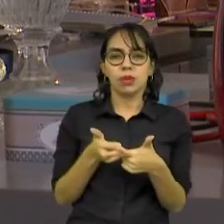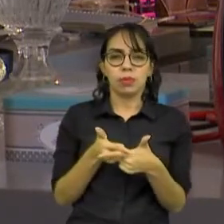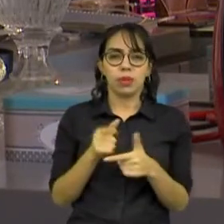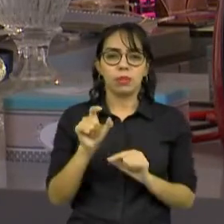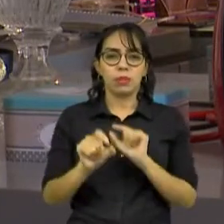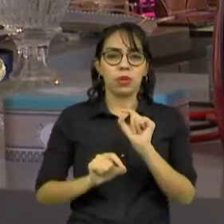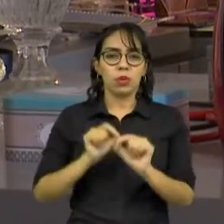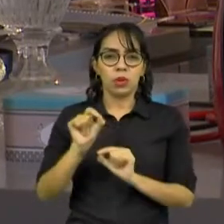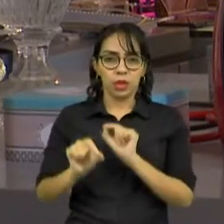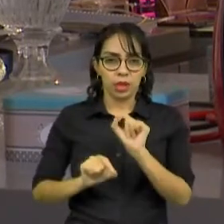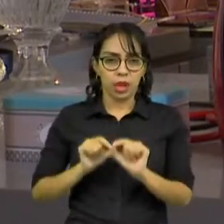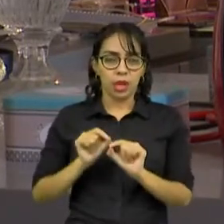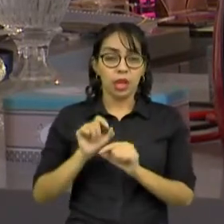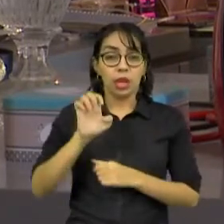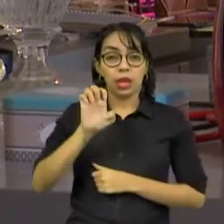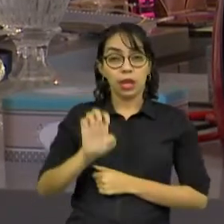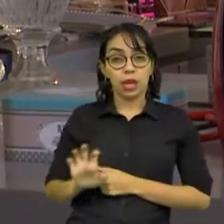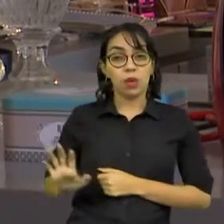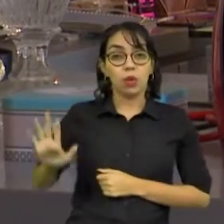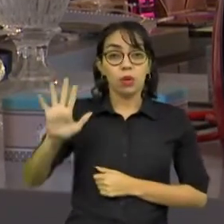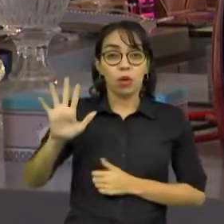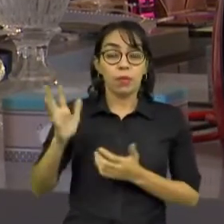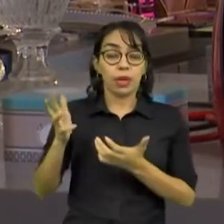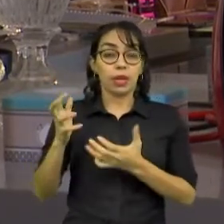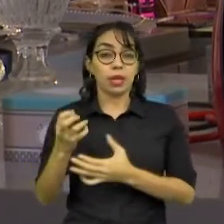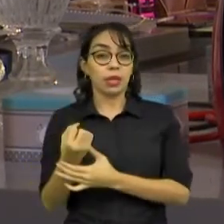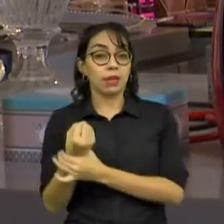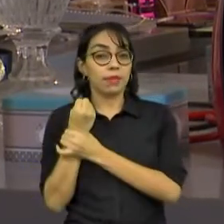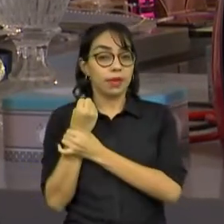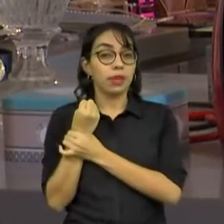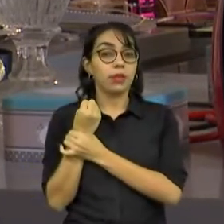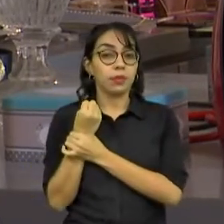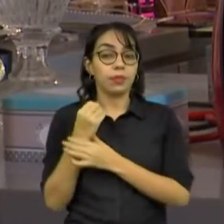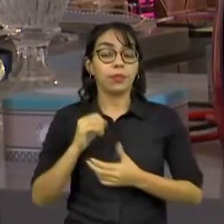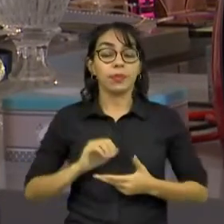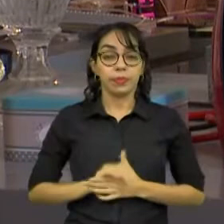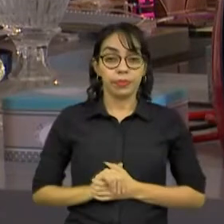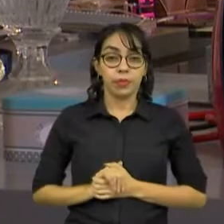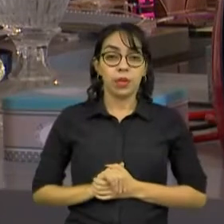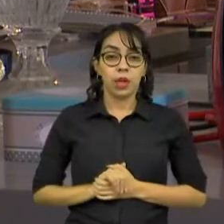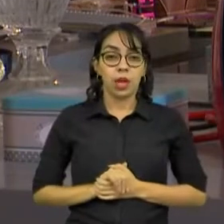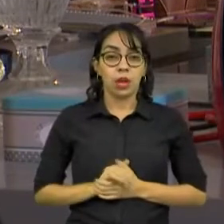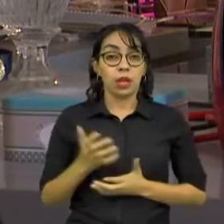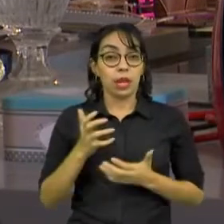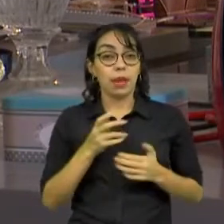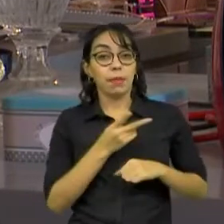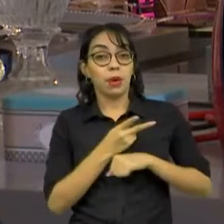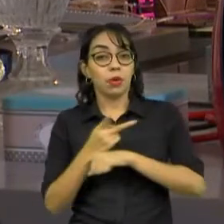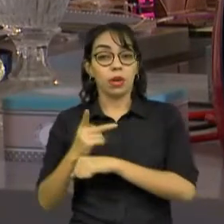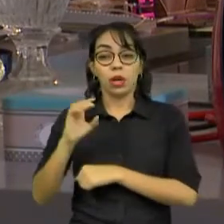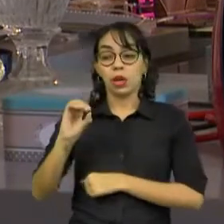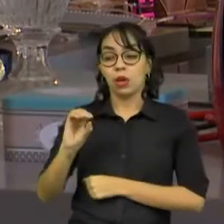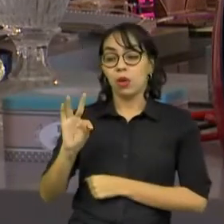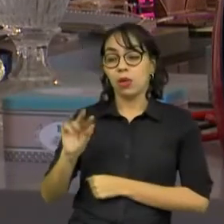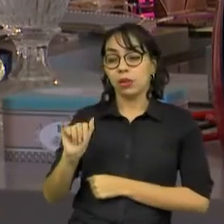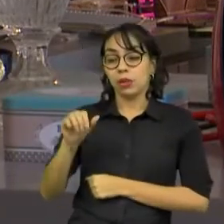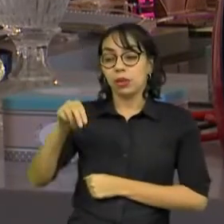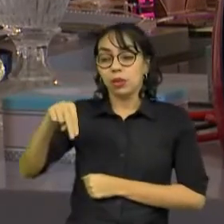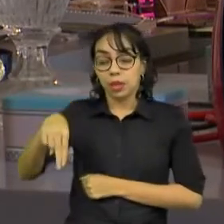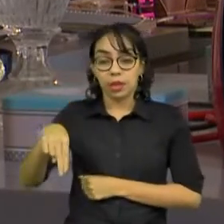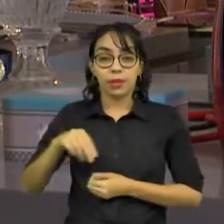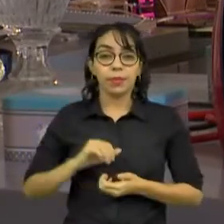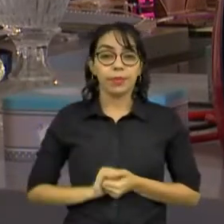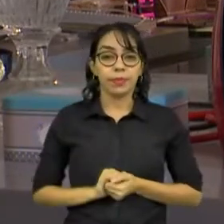preocupação na Europa com a defesa. Finlândia e Suécia se aproximando da OTAN, Alemanha começando um processo de rearmamento, Dinamarca se